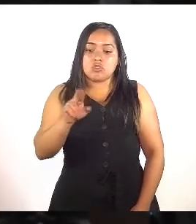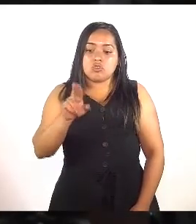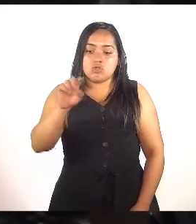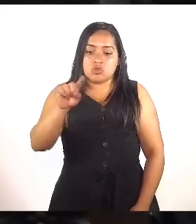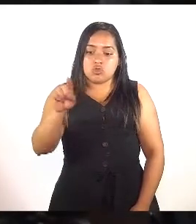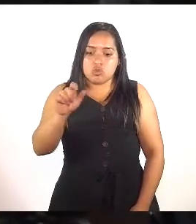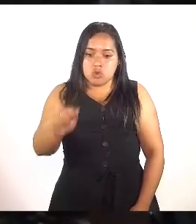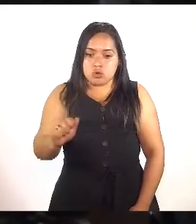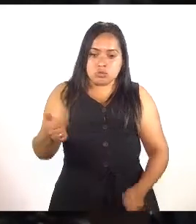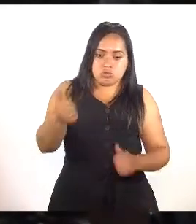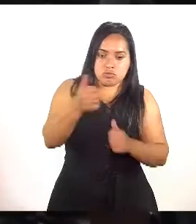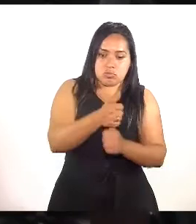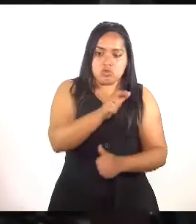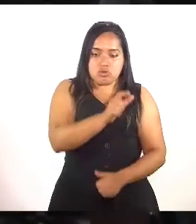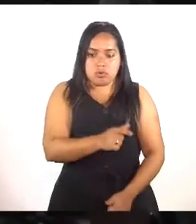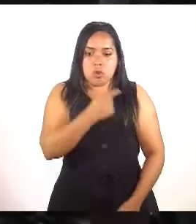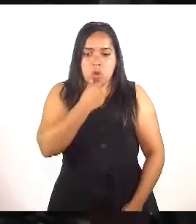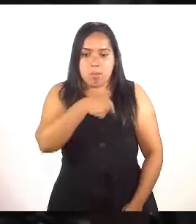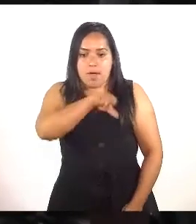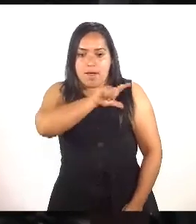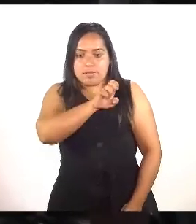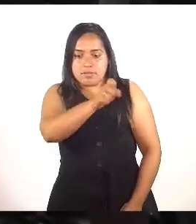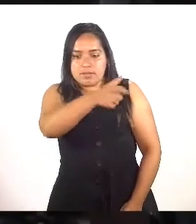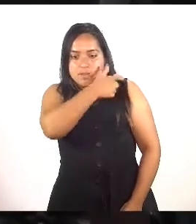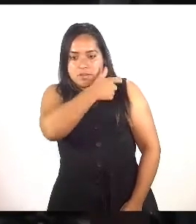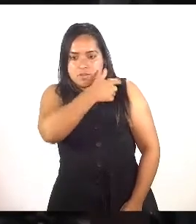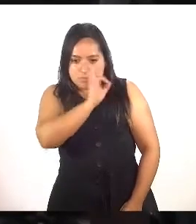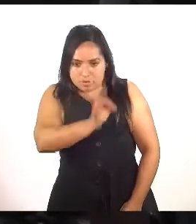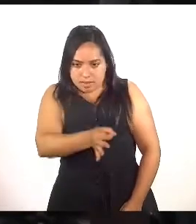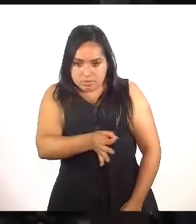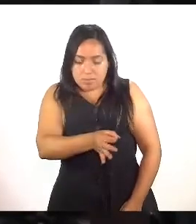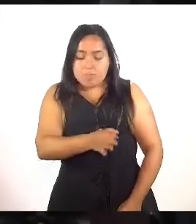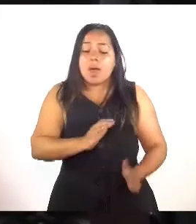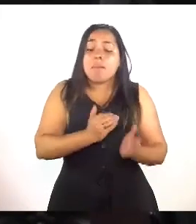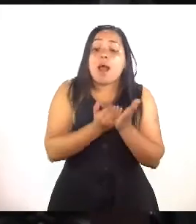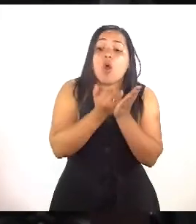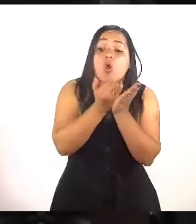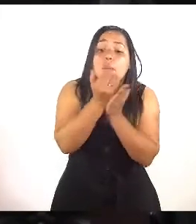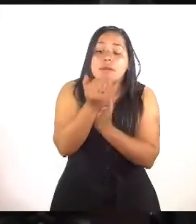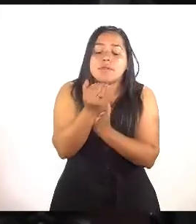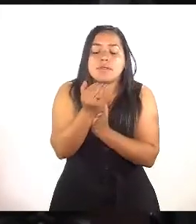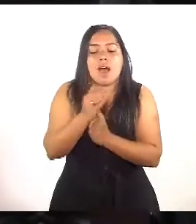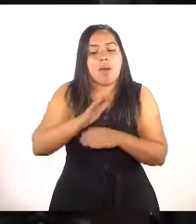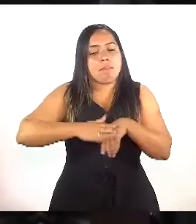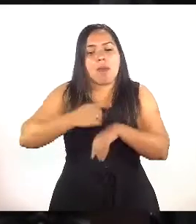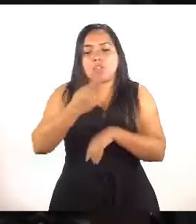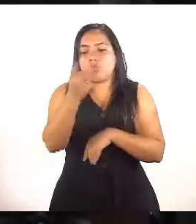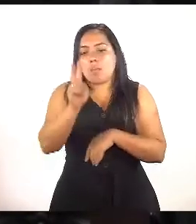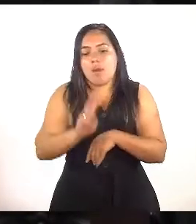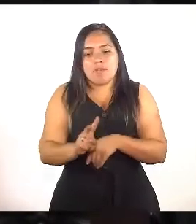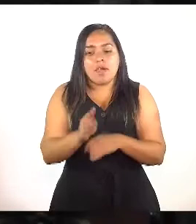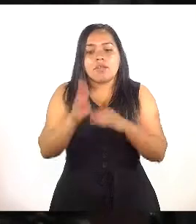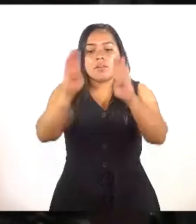Então, para começar, mais uma vez, seja bem-vindo, doutor Vladimir.